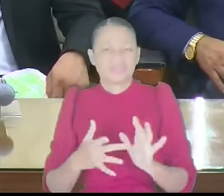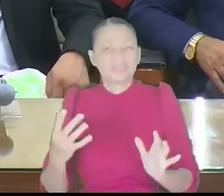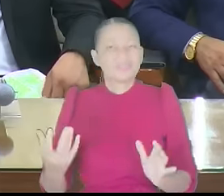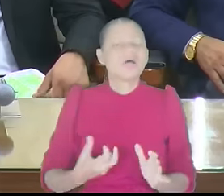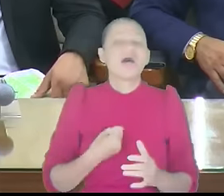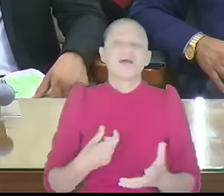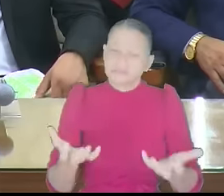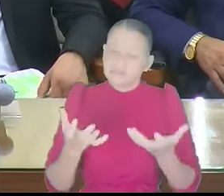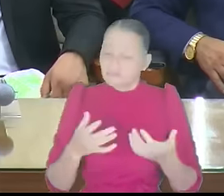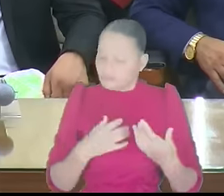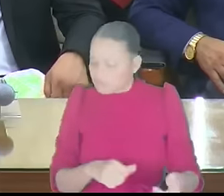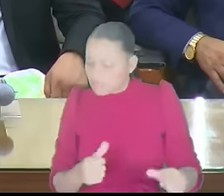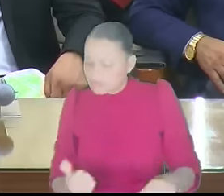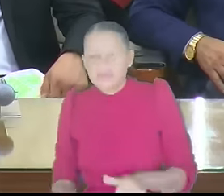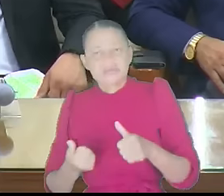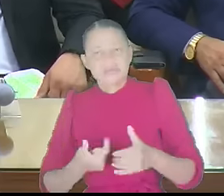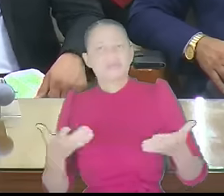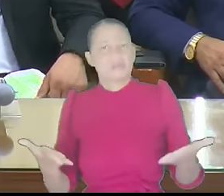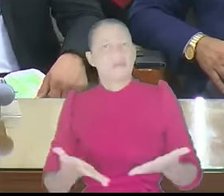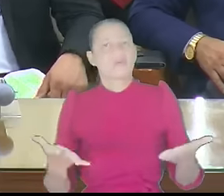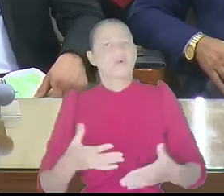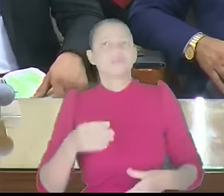quero ser batizado agora.